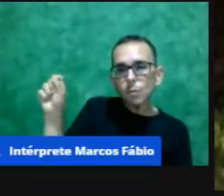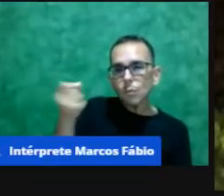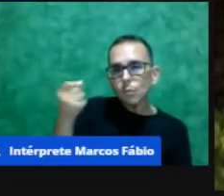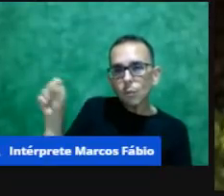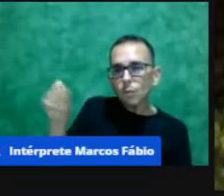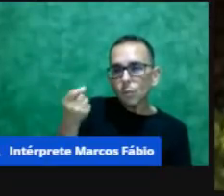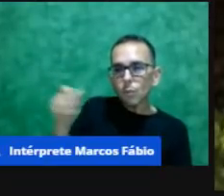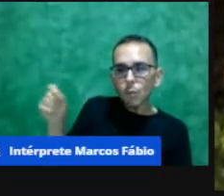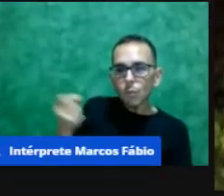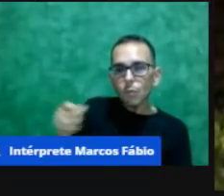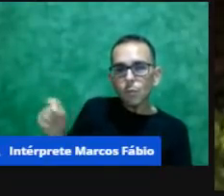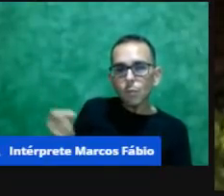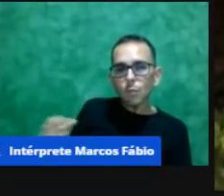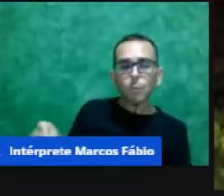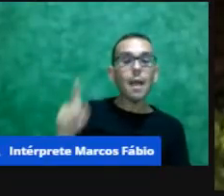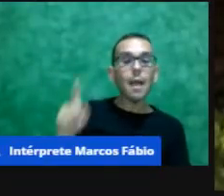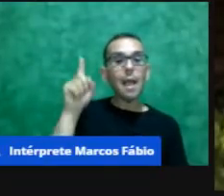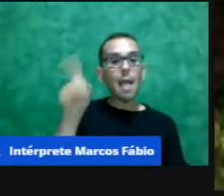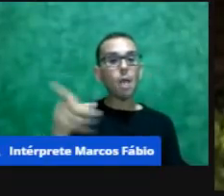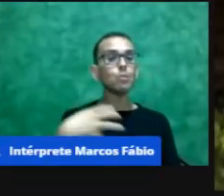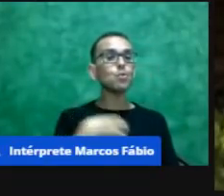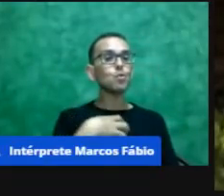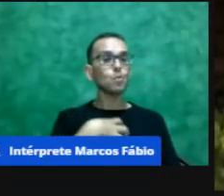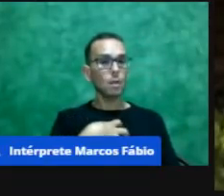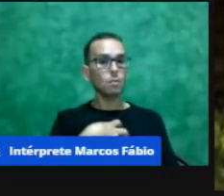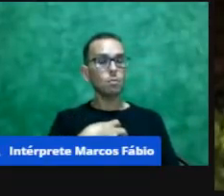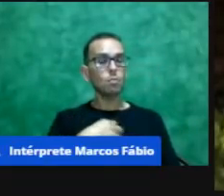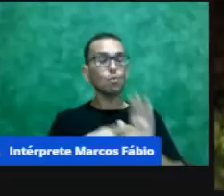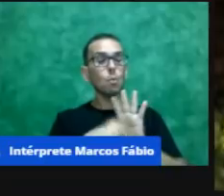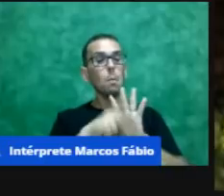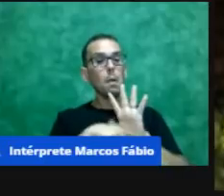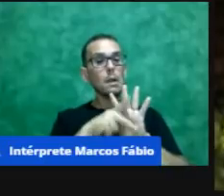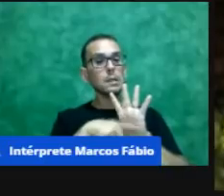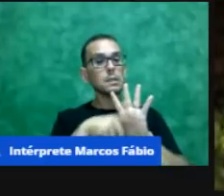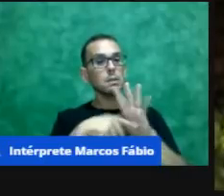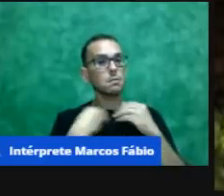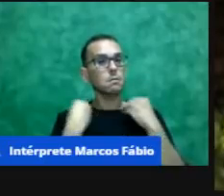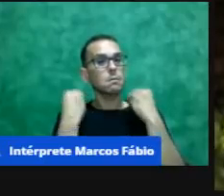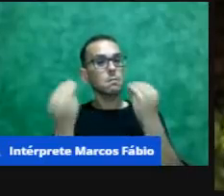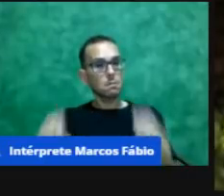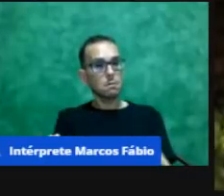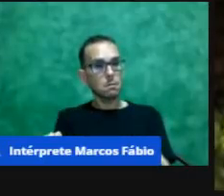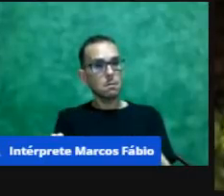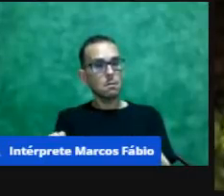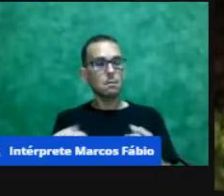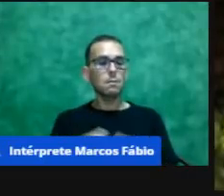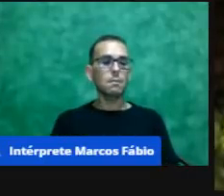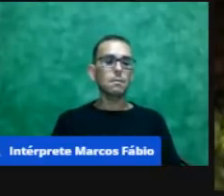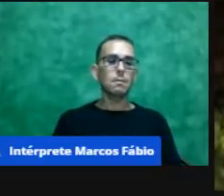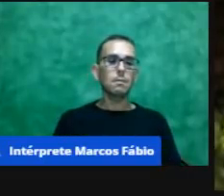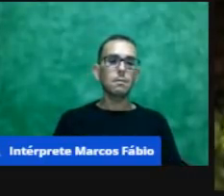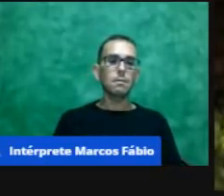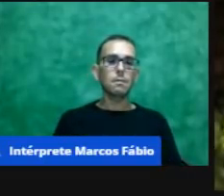participam. Essa é a forma do planejamento que eu entrego e que serve também para um futuro